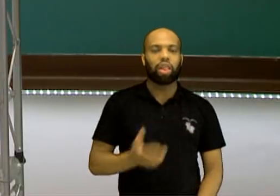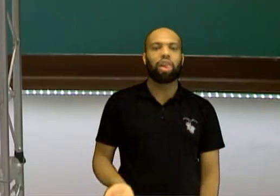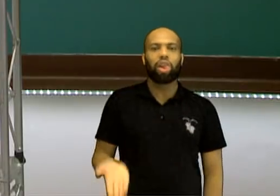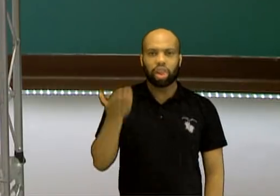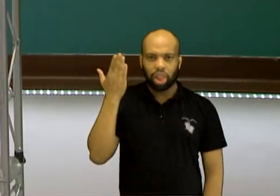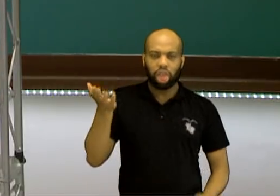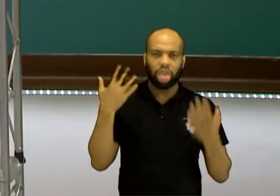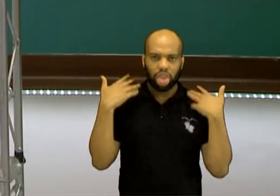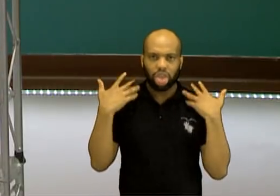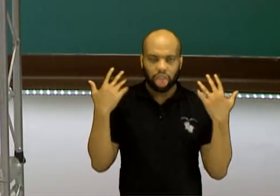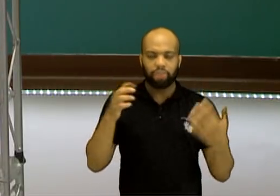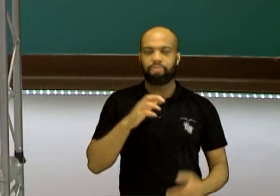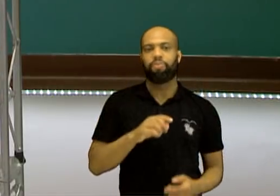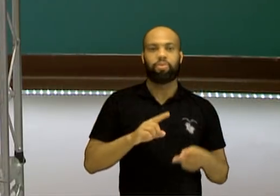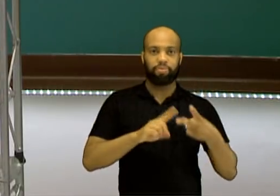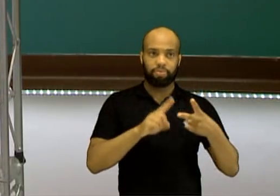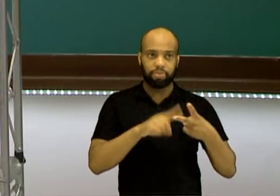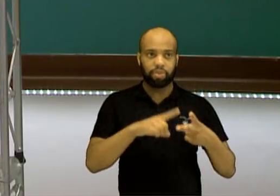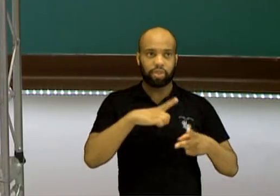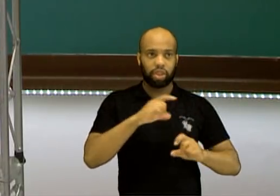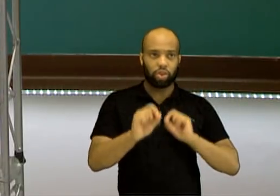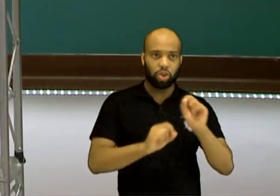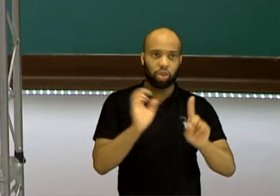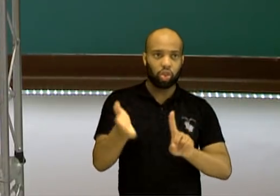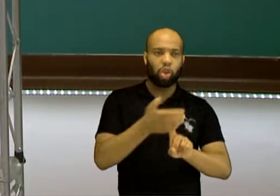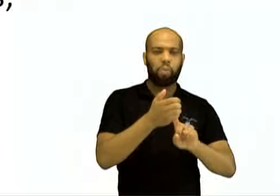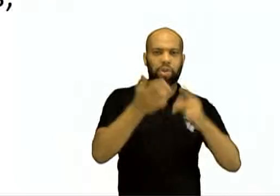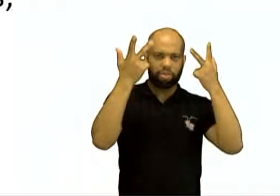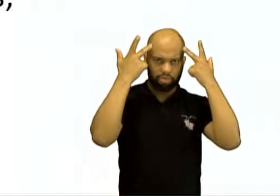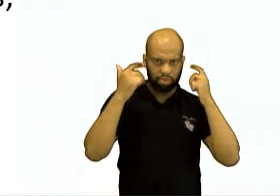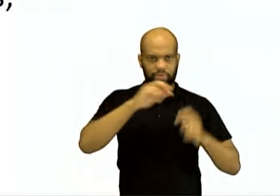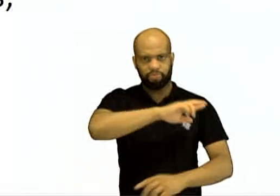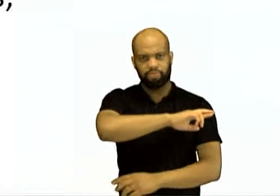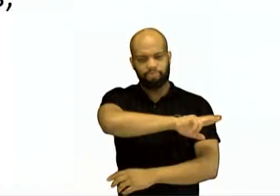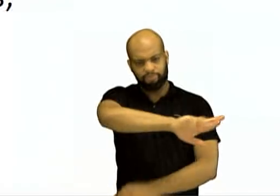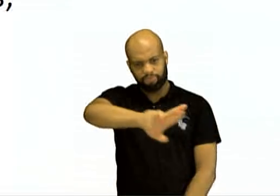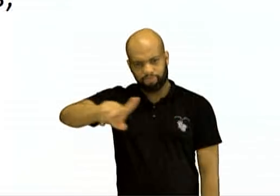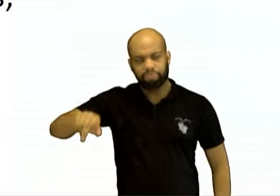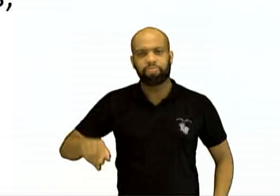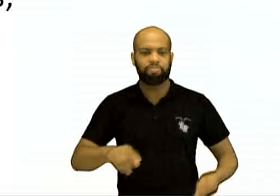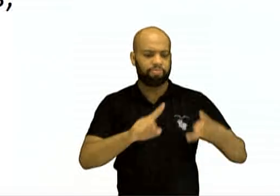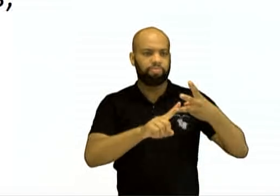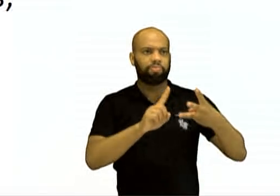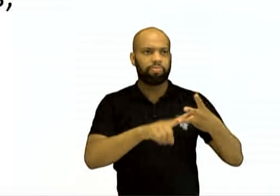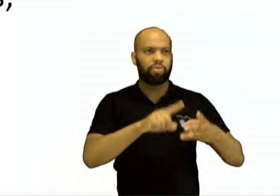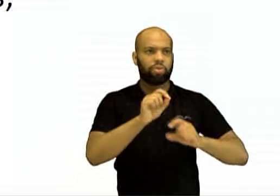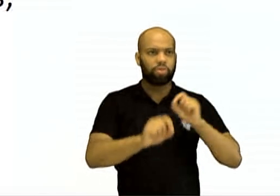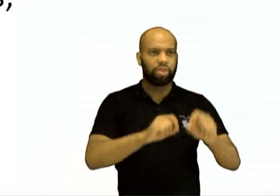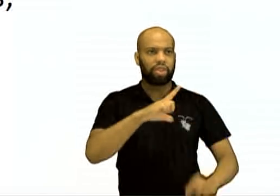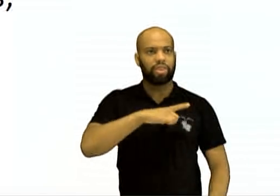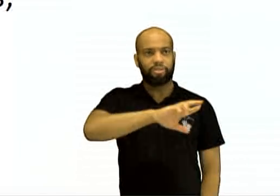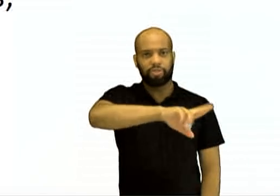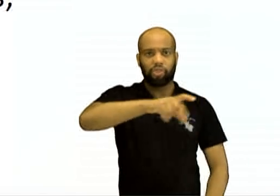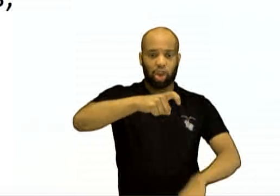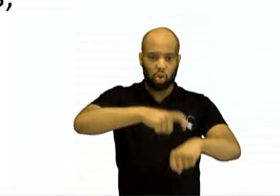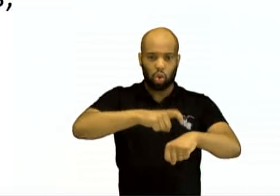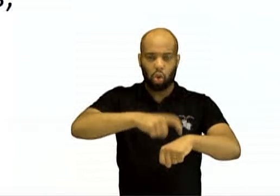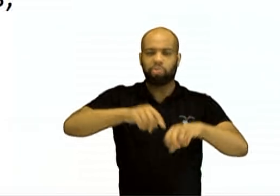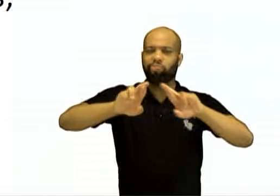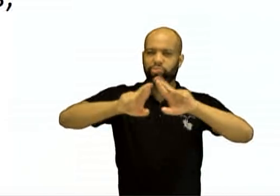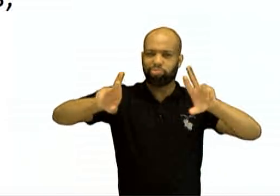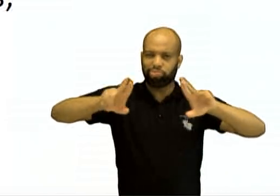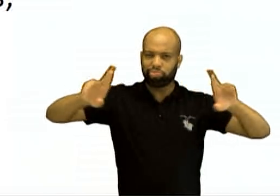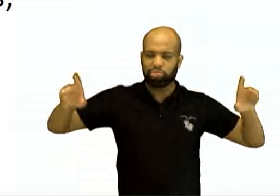letra A, nos traz a presença de domínios naturais diversificados. Letra C, a existência de vários fusos